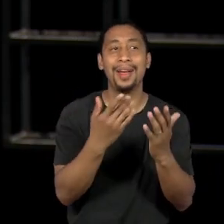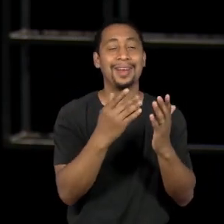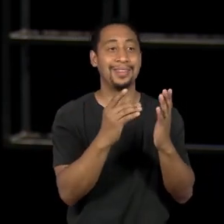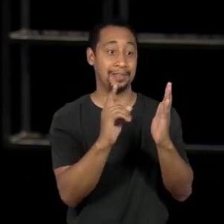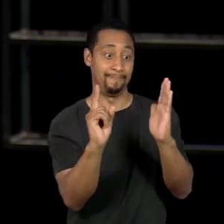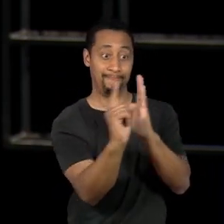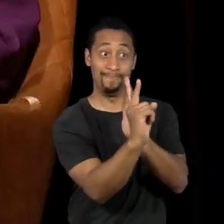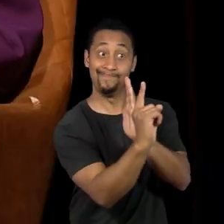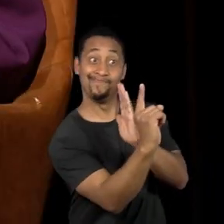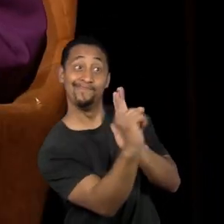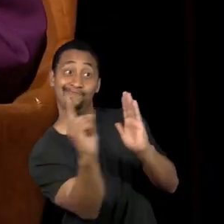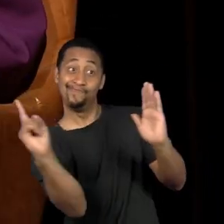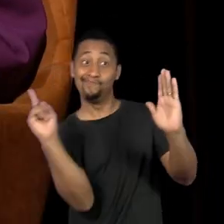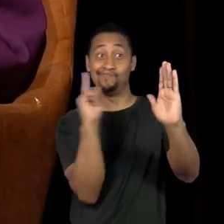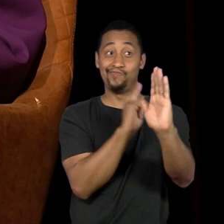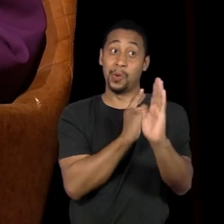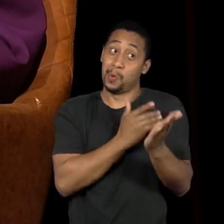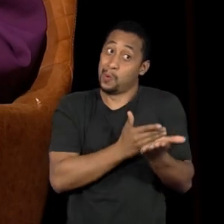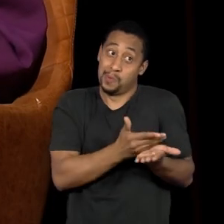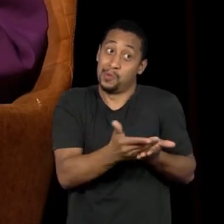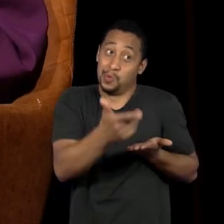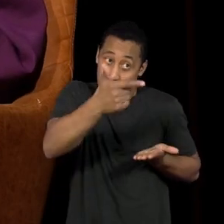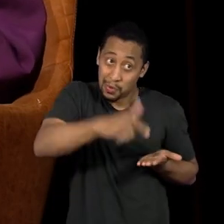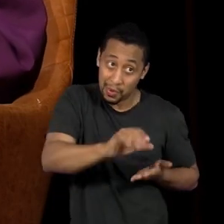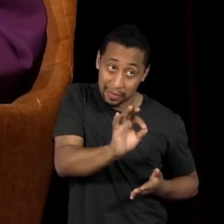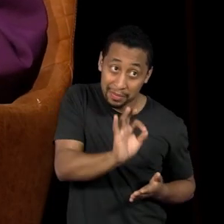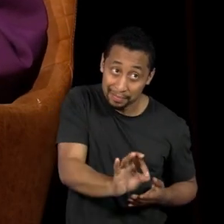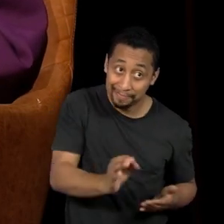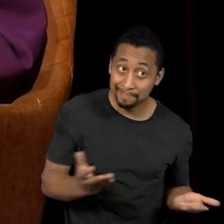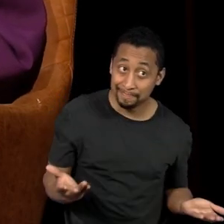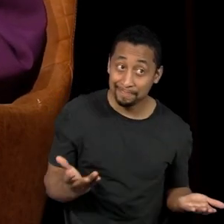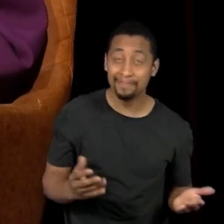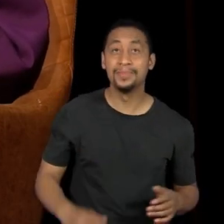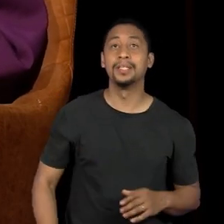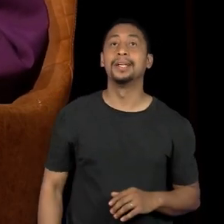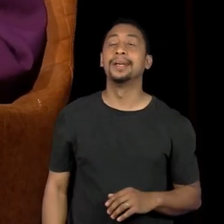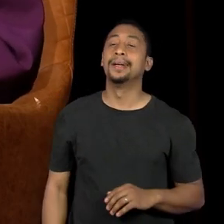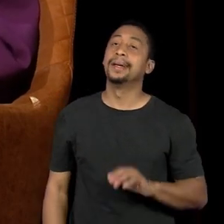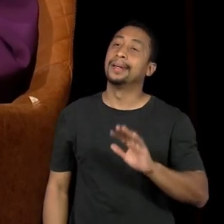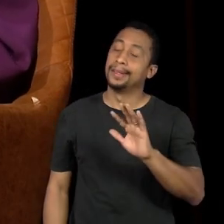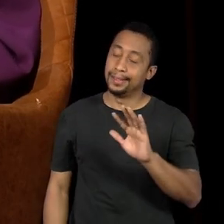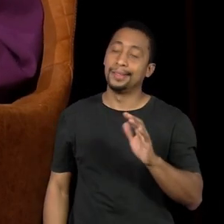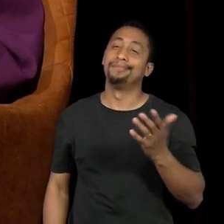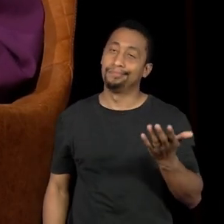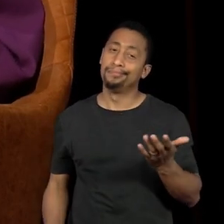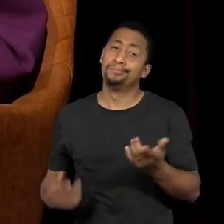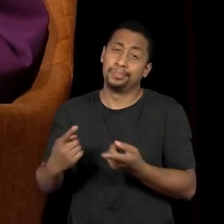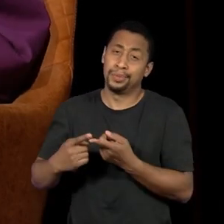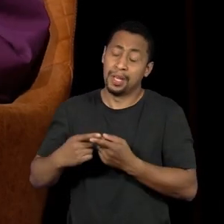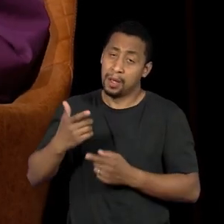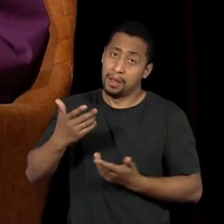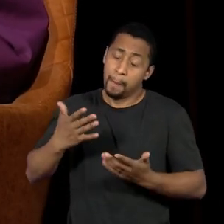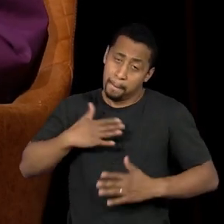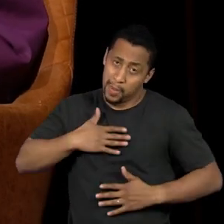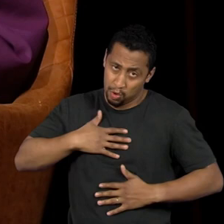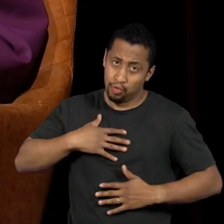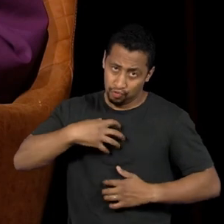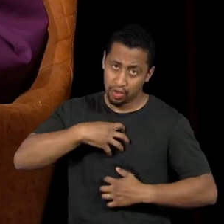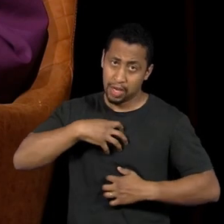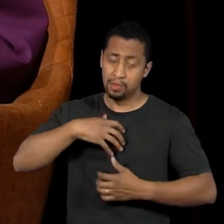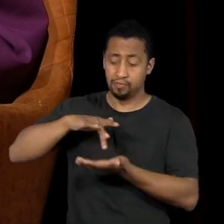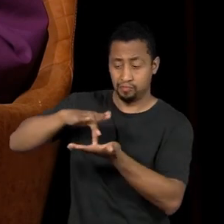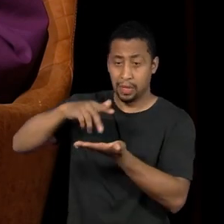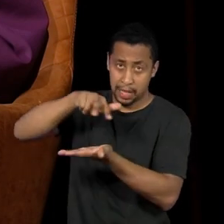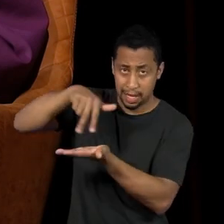dizem. Então, a minha técnica estava defasada, foi ficando ruim, digamos ruim. E